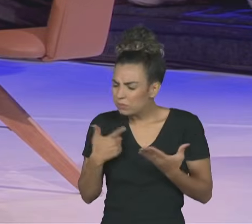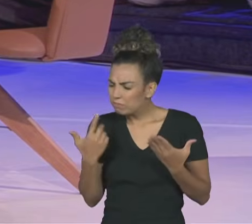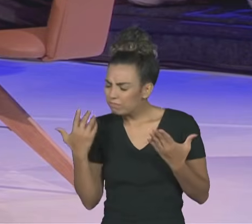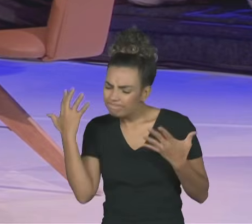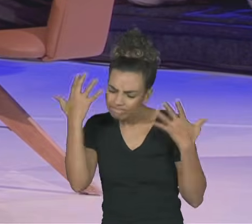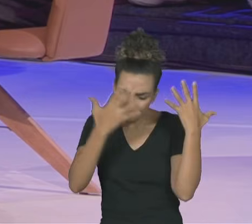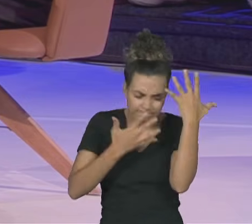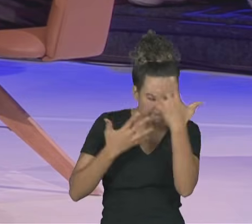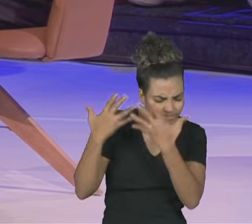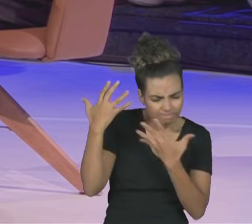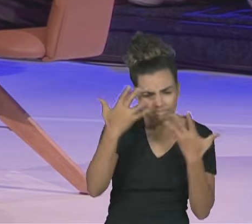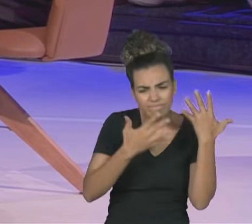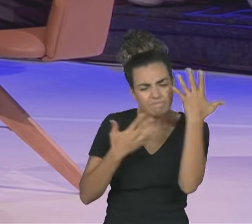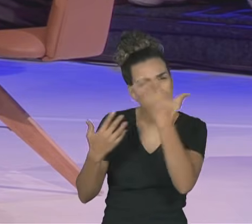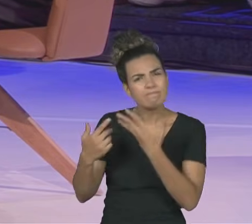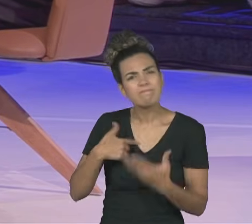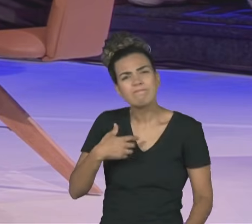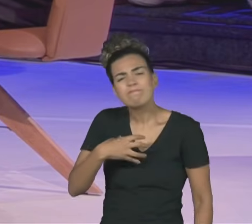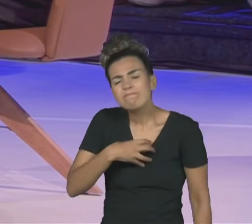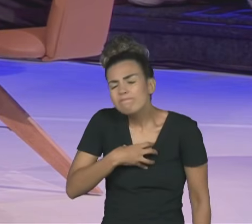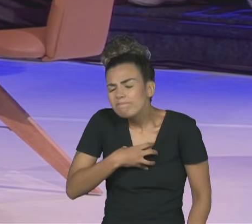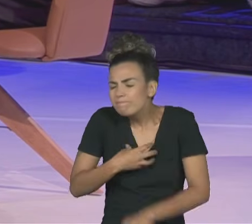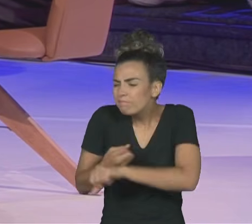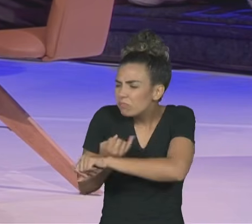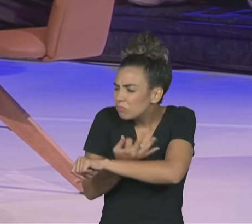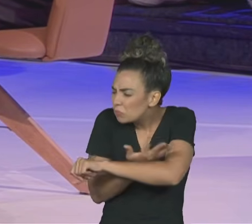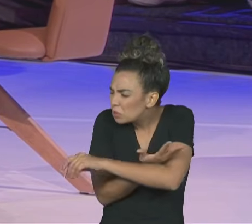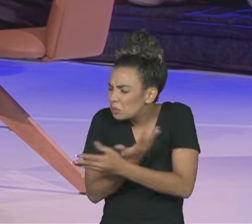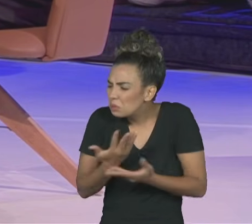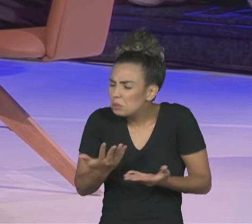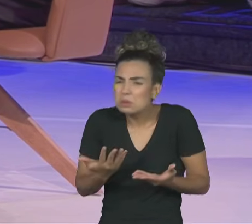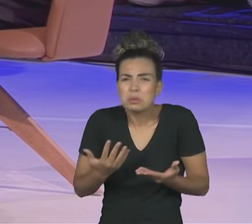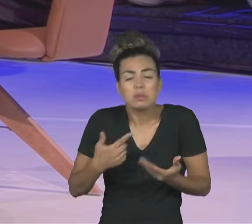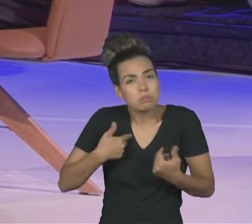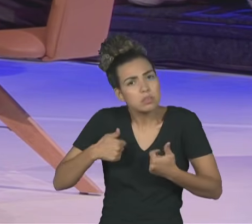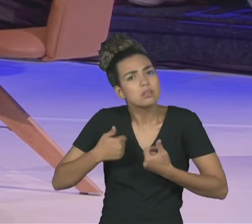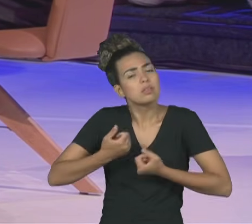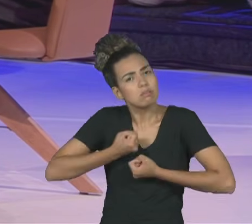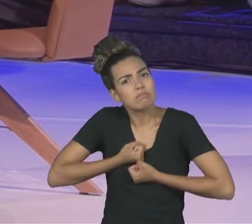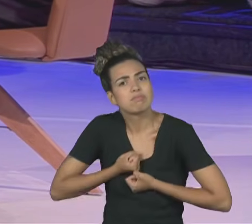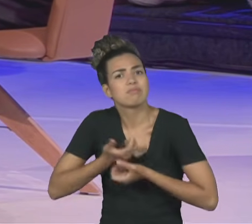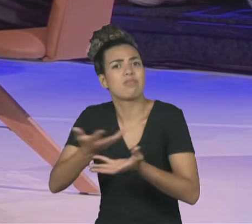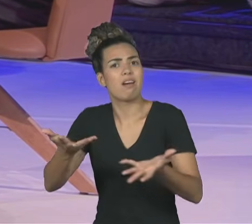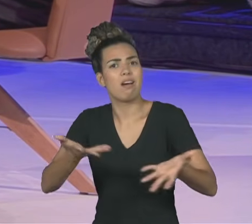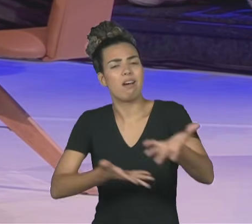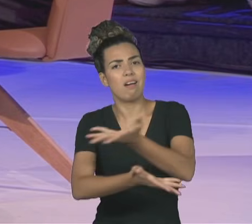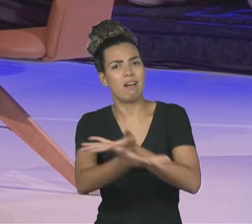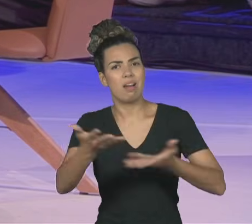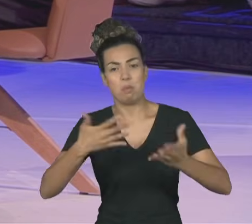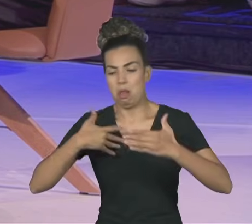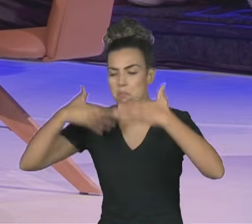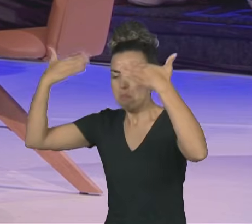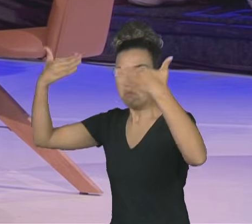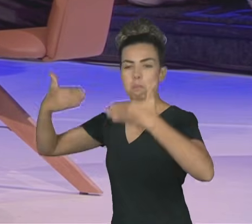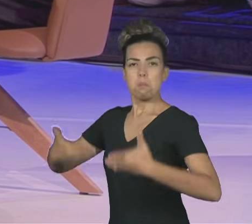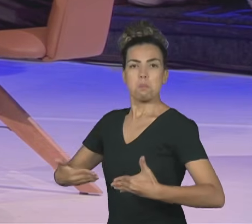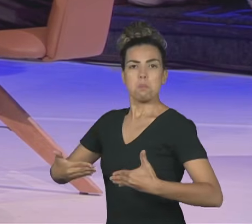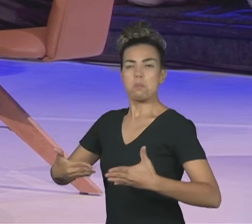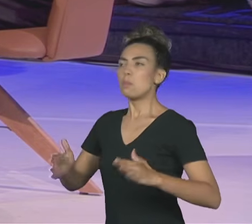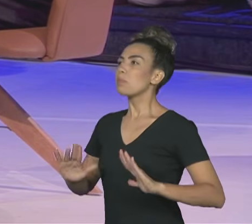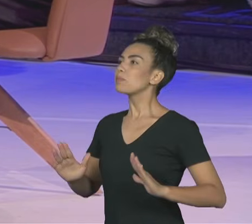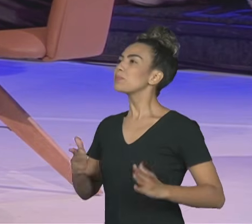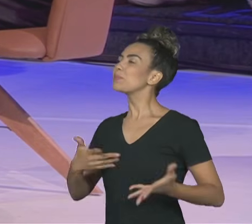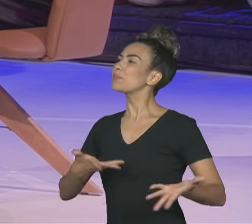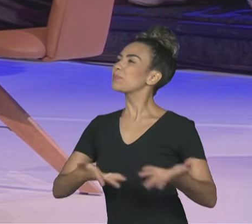né? Suas fraquezas, deixar um pouco para lá o seu personagem social, né? Tanto no âmbito